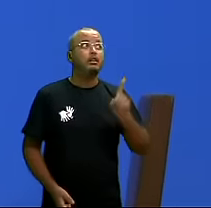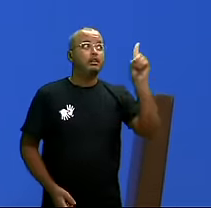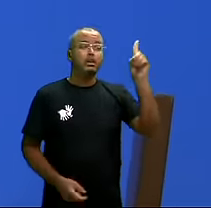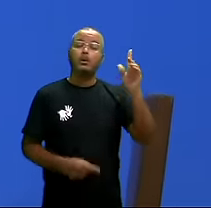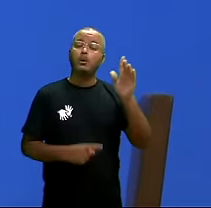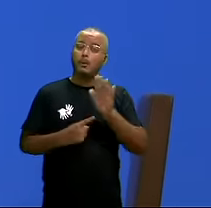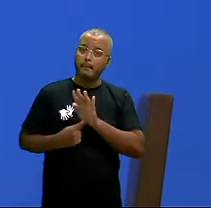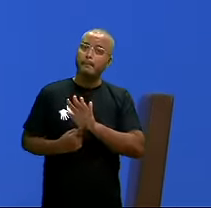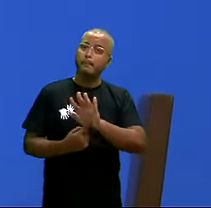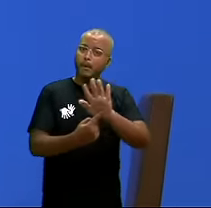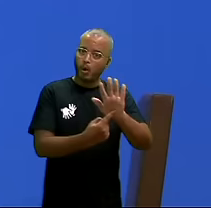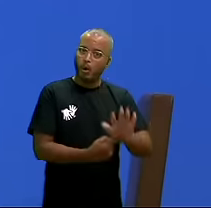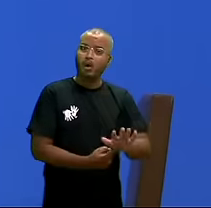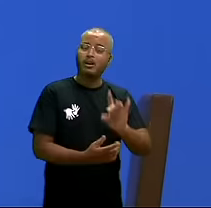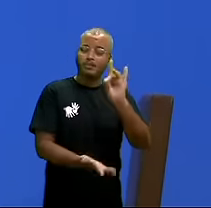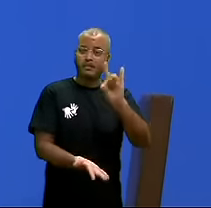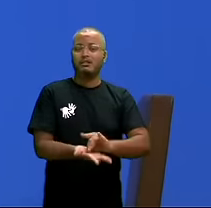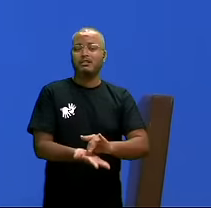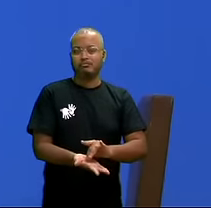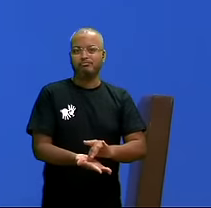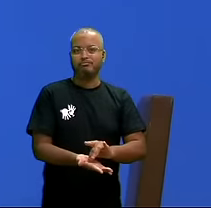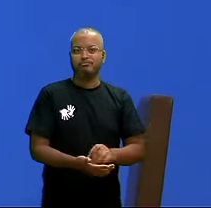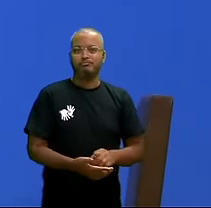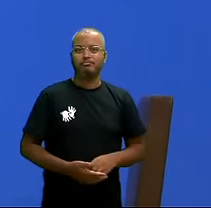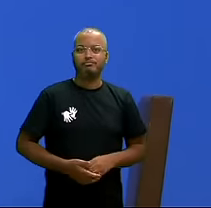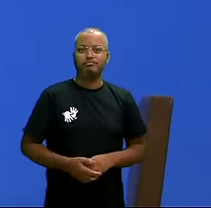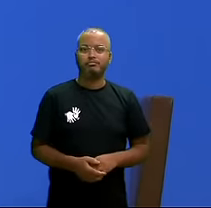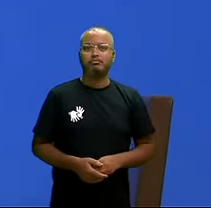realidade. Em primeiro lugar, diz comigo assim, Deus sempre mostra a realidade.